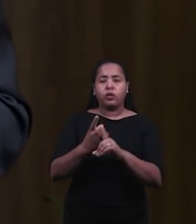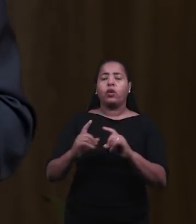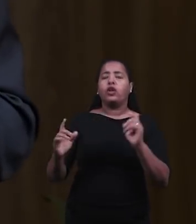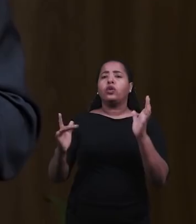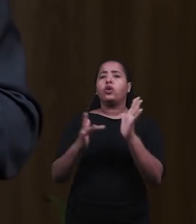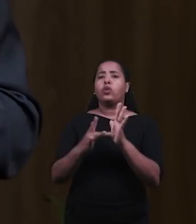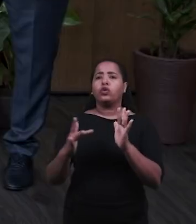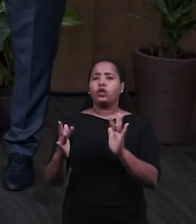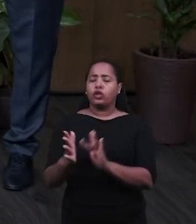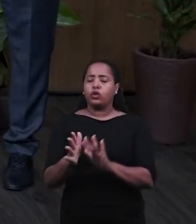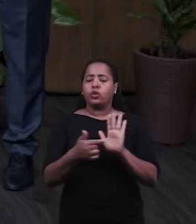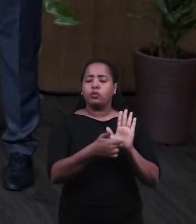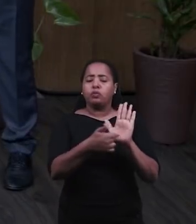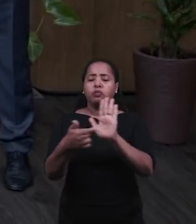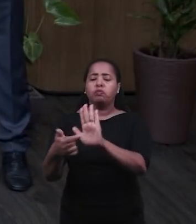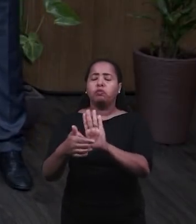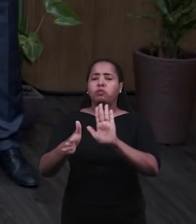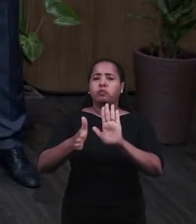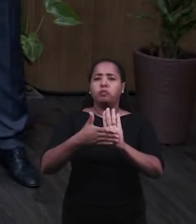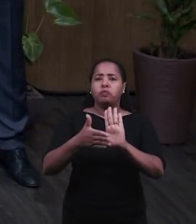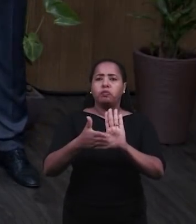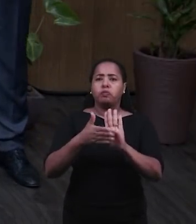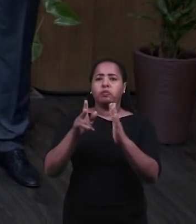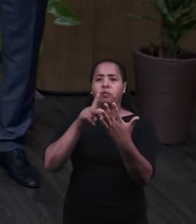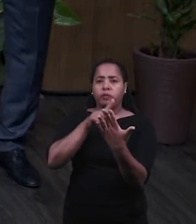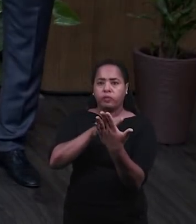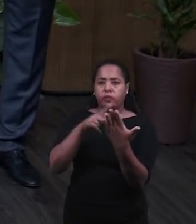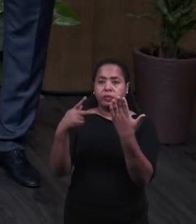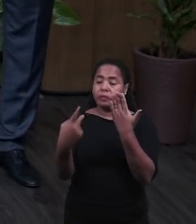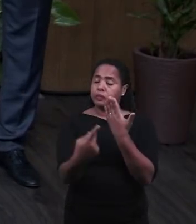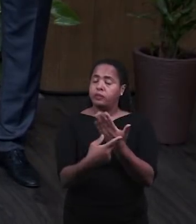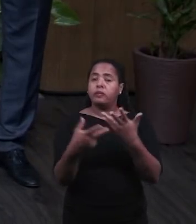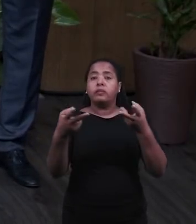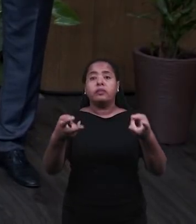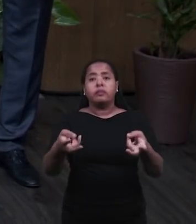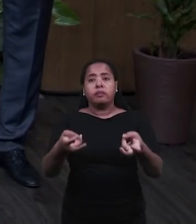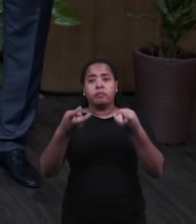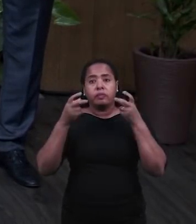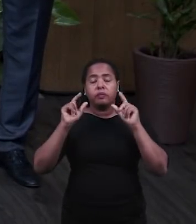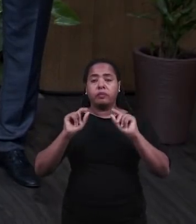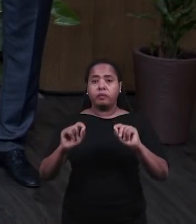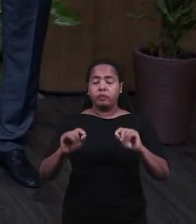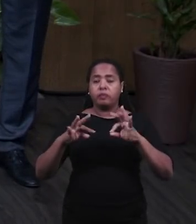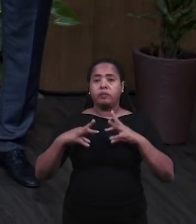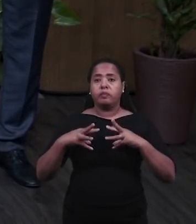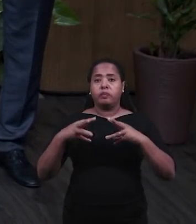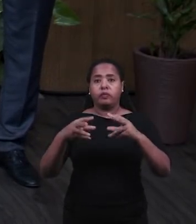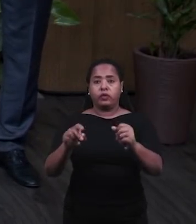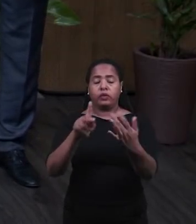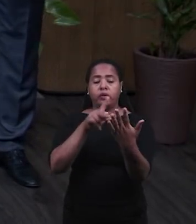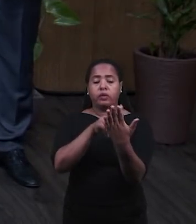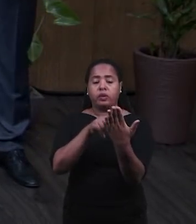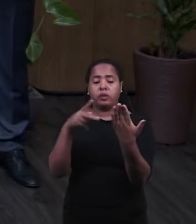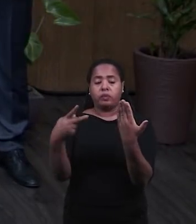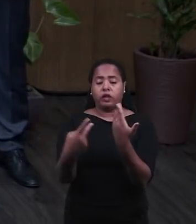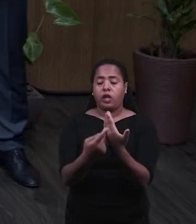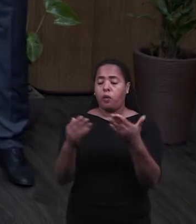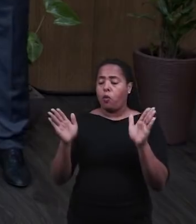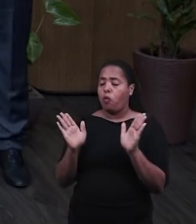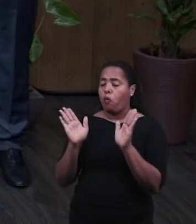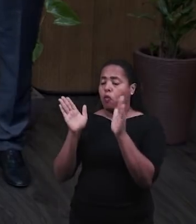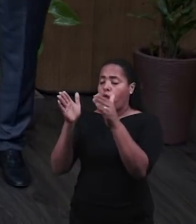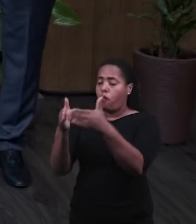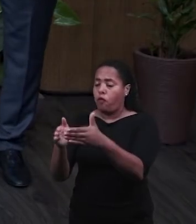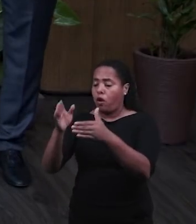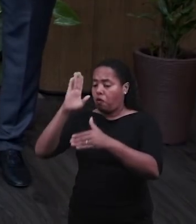propôs parábolas. E nós vemos que essas parábolas todas tiveram a finalidade principal